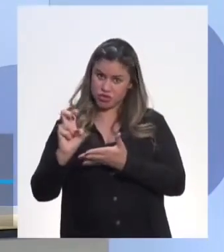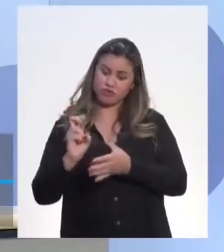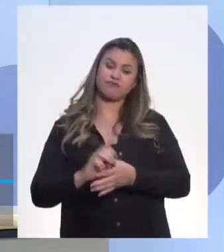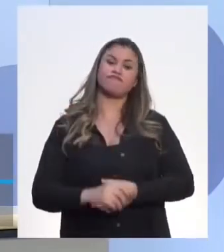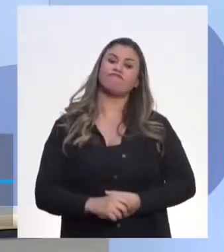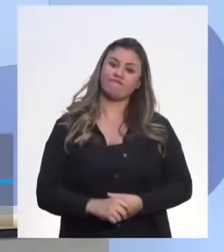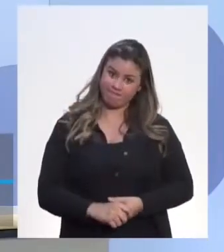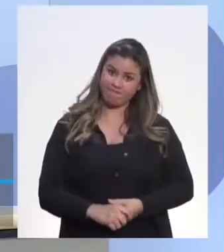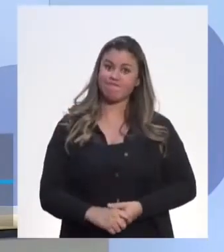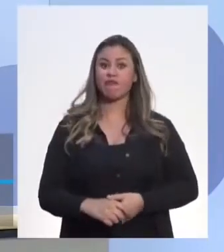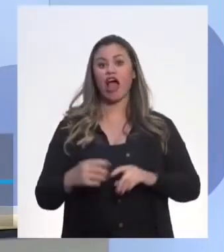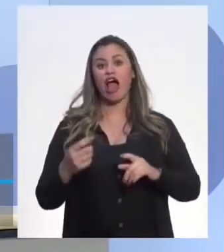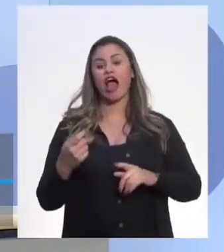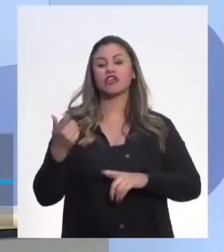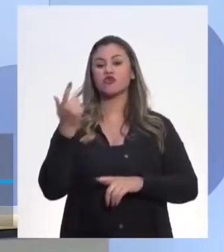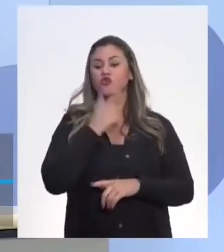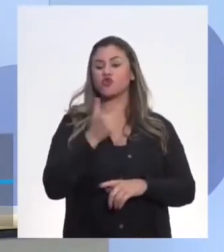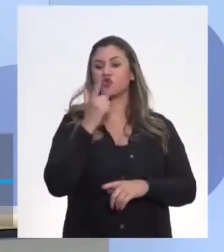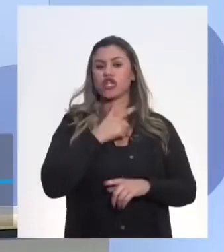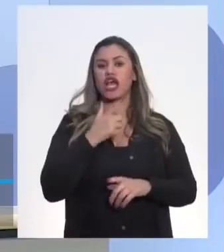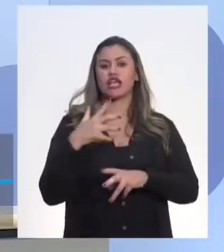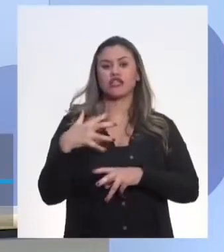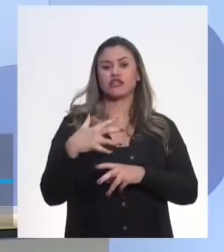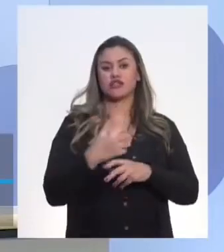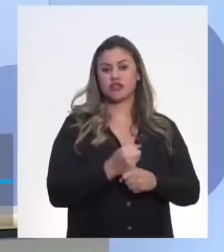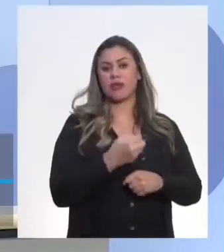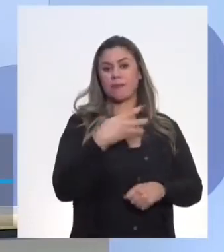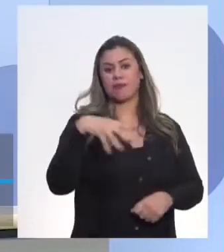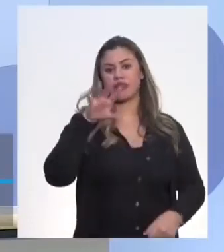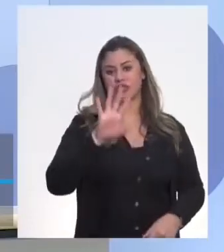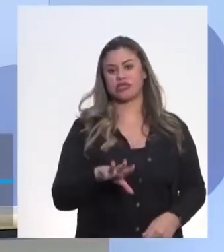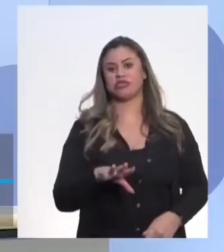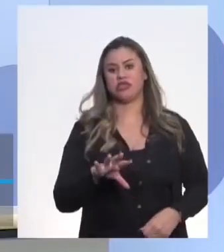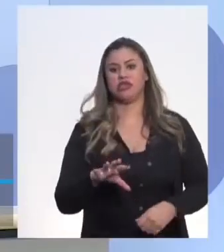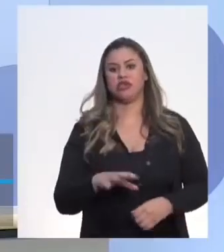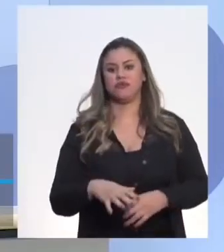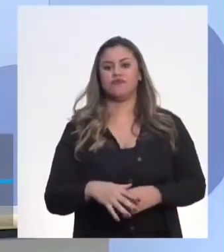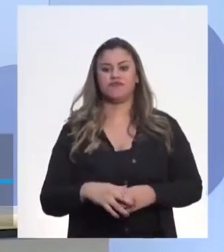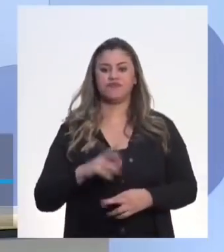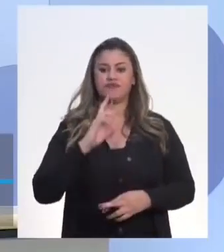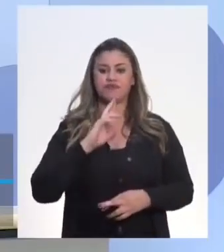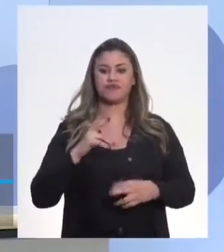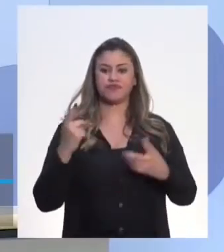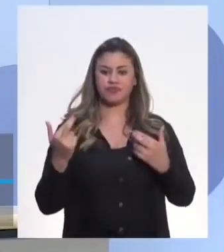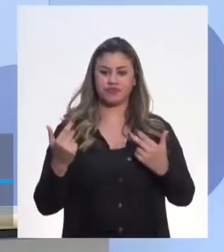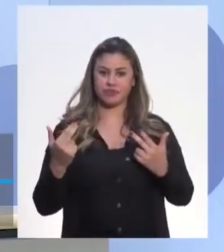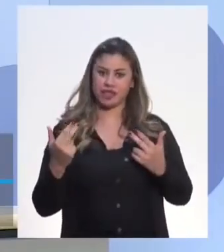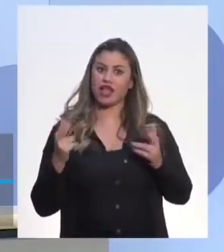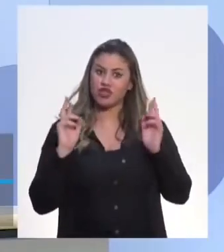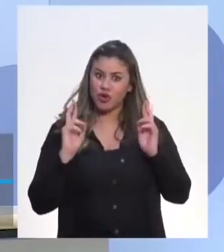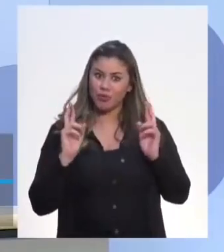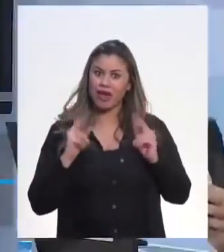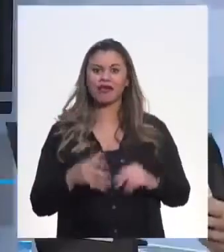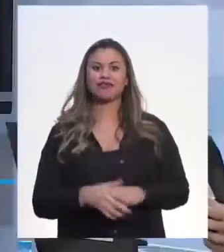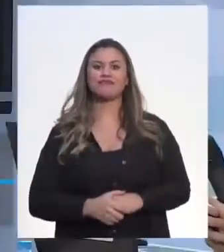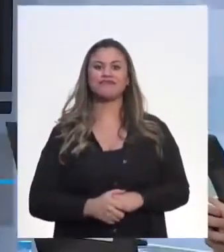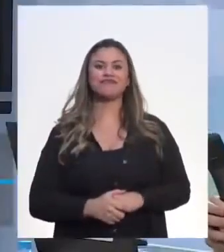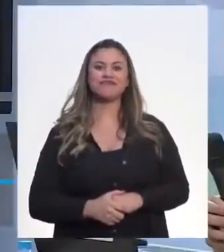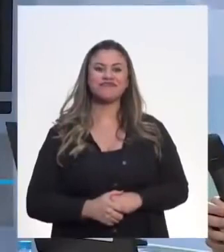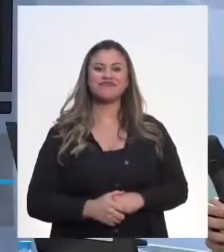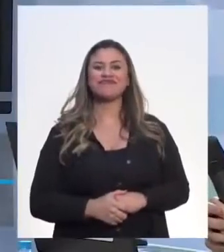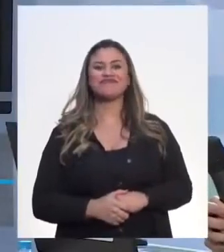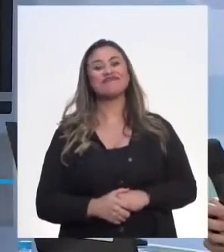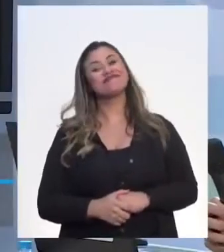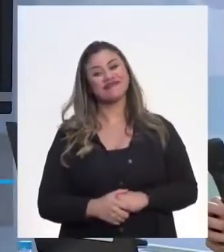cinco meses e aí você conseguiria também montar com a planilha e daria a mesma resposta espero eu né